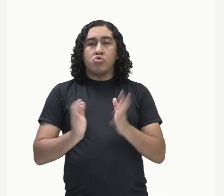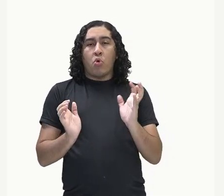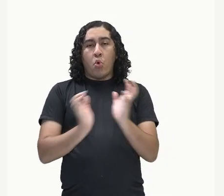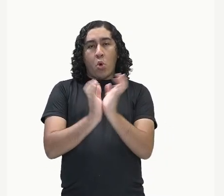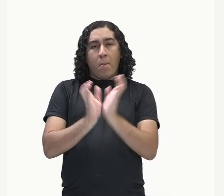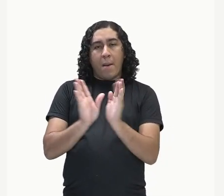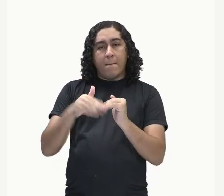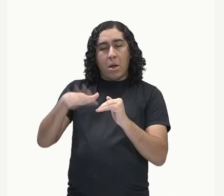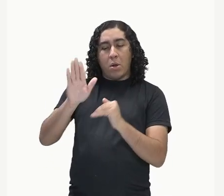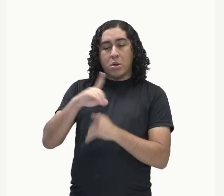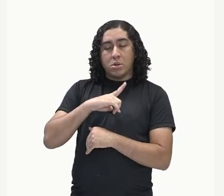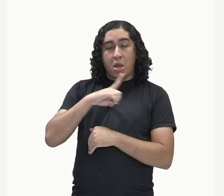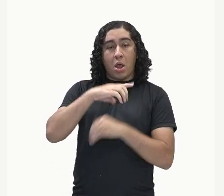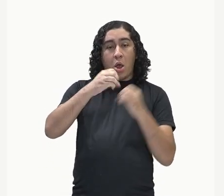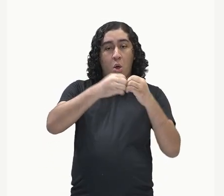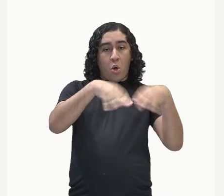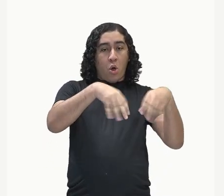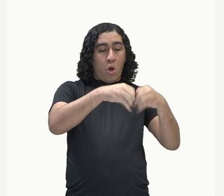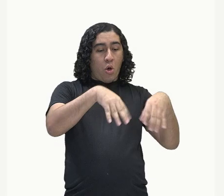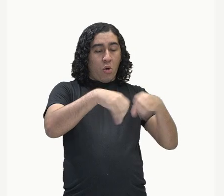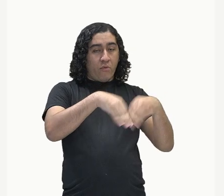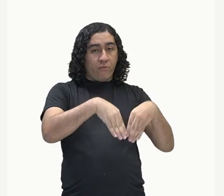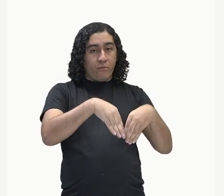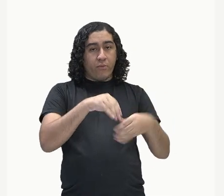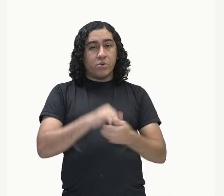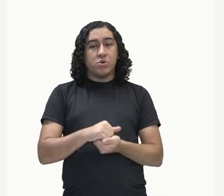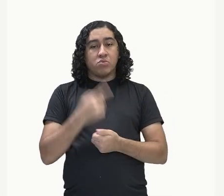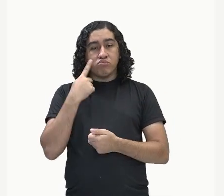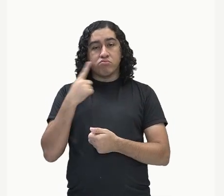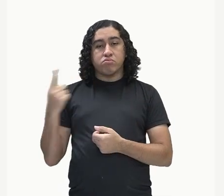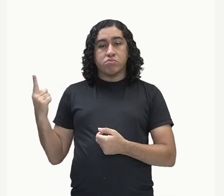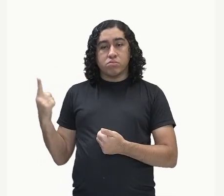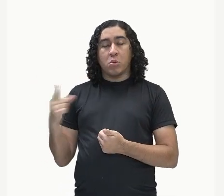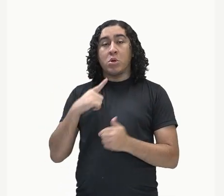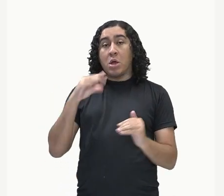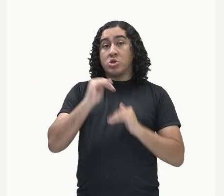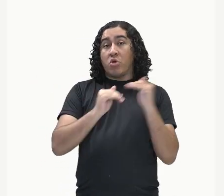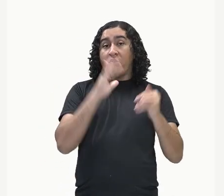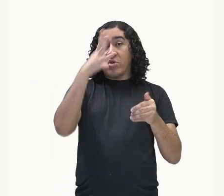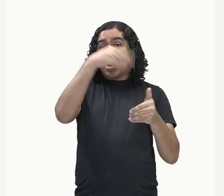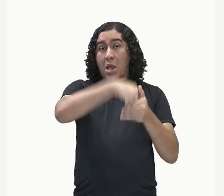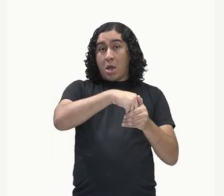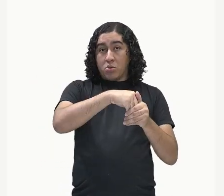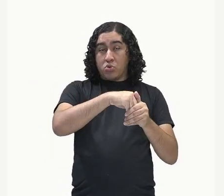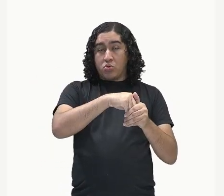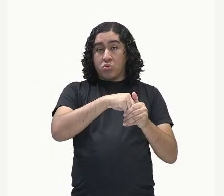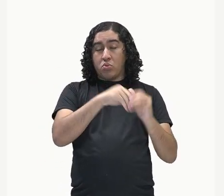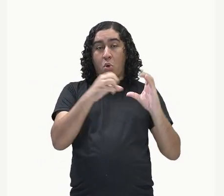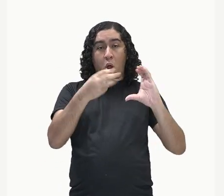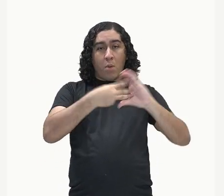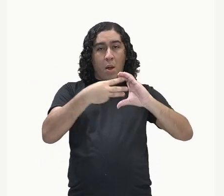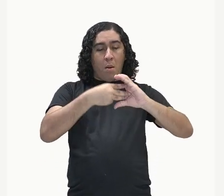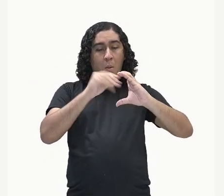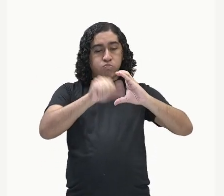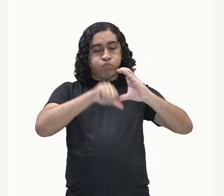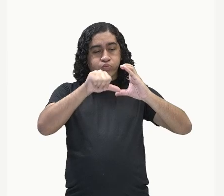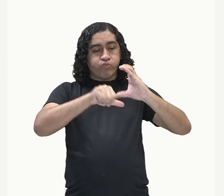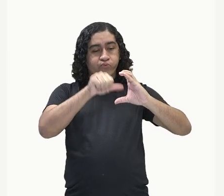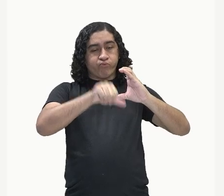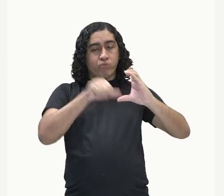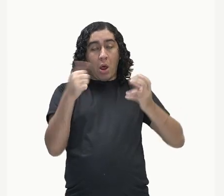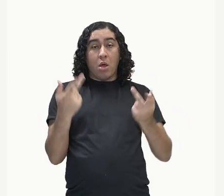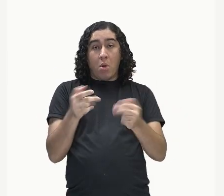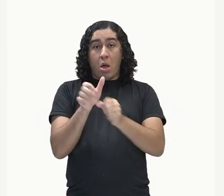que colocam os ovos, né? E esse embrião vai se desenvolver dentro desse ovo, como é o caso dessa